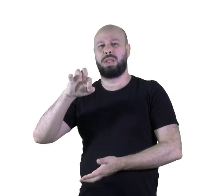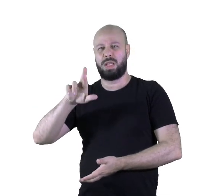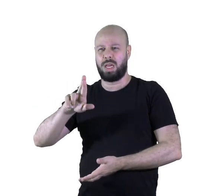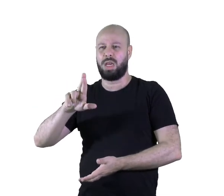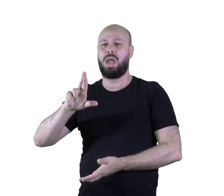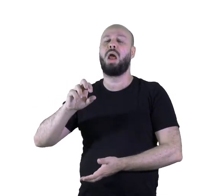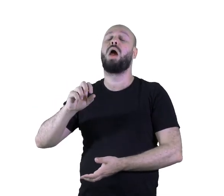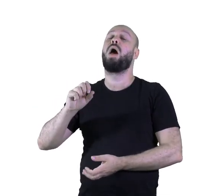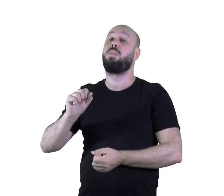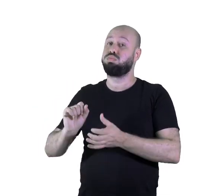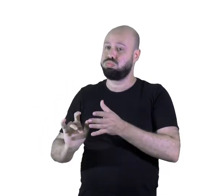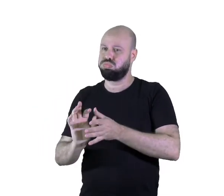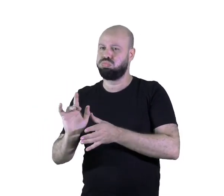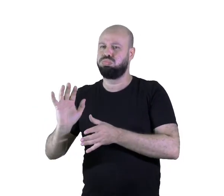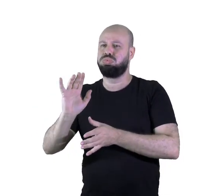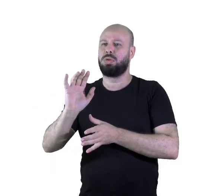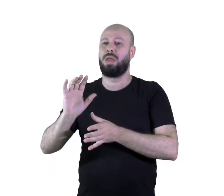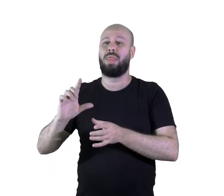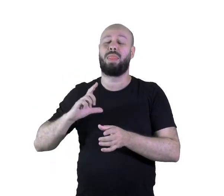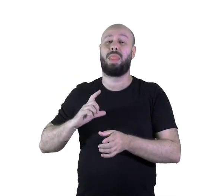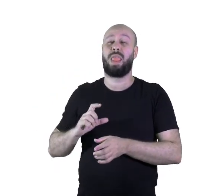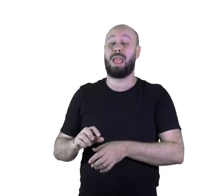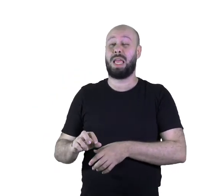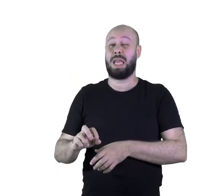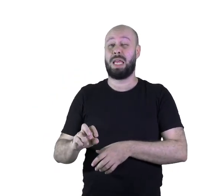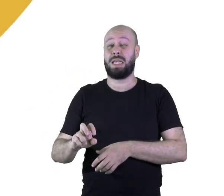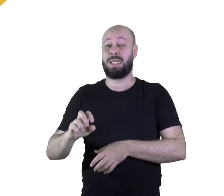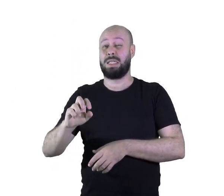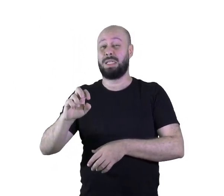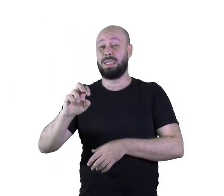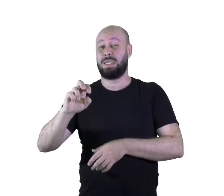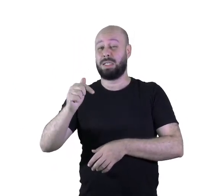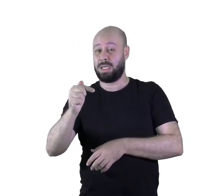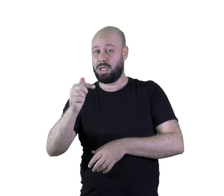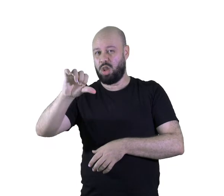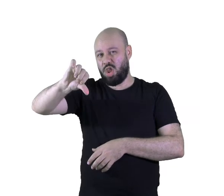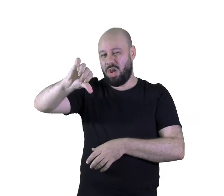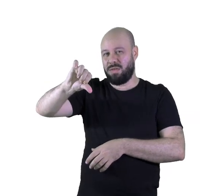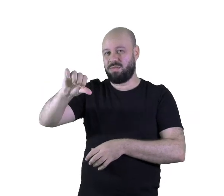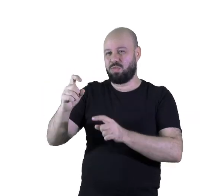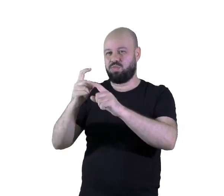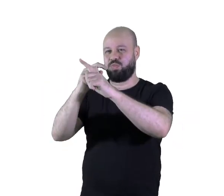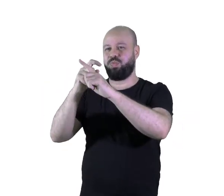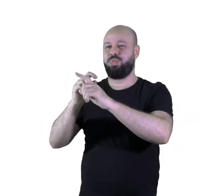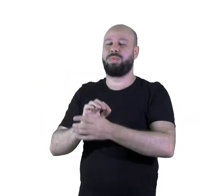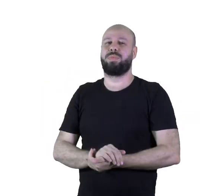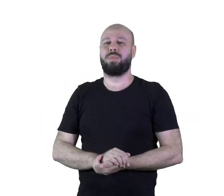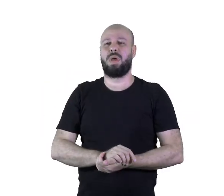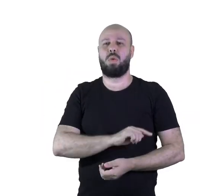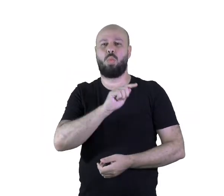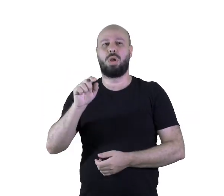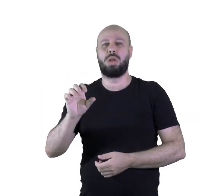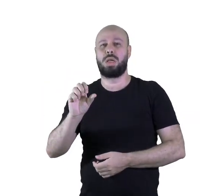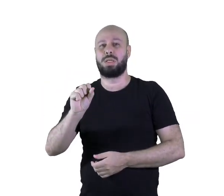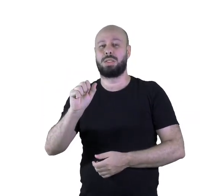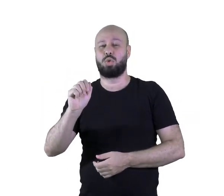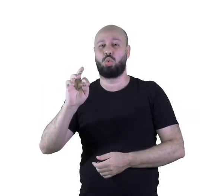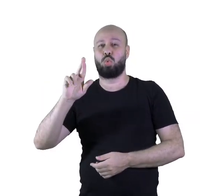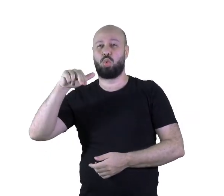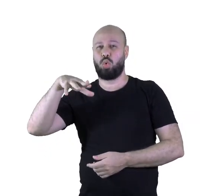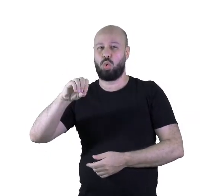principalmente, tem 79 satélites. Saturno, que é famoso pelos seus anéis, ele